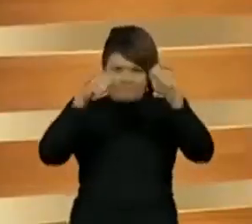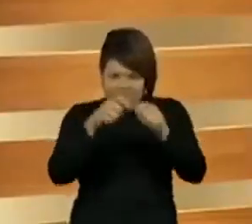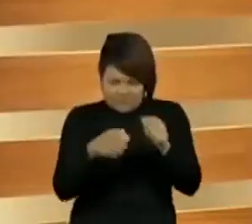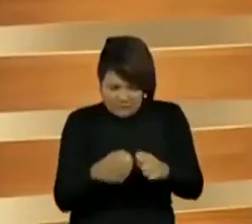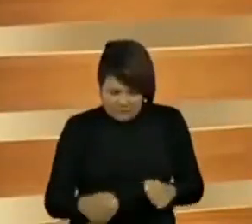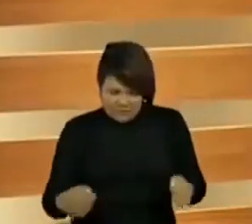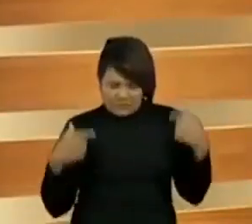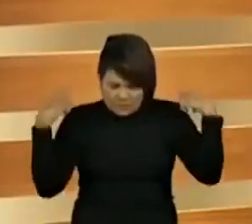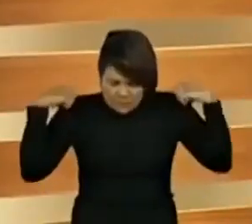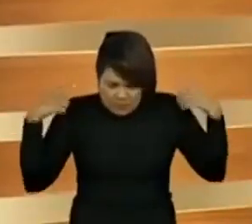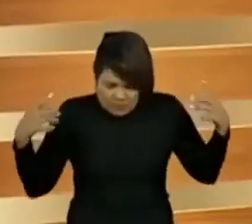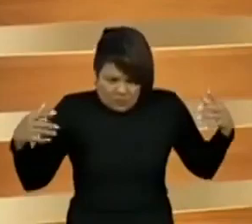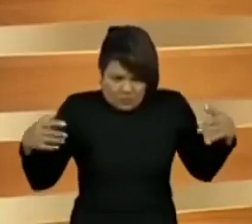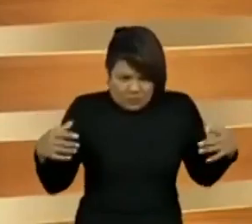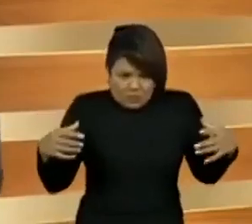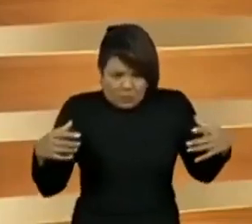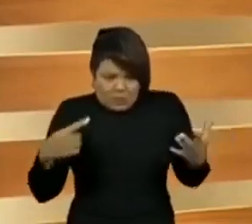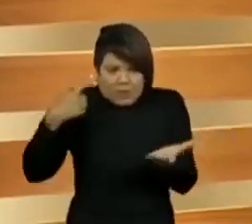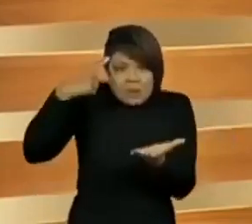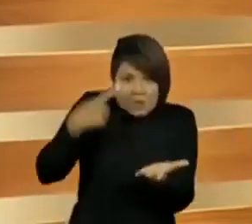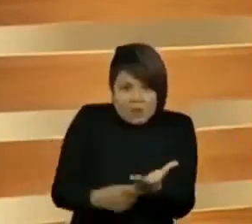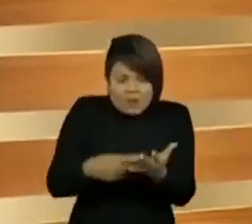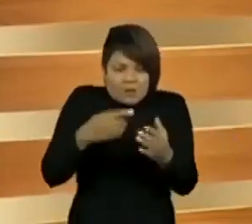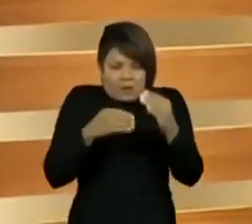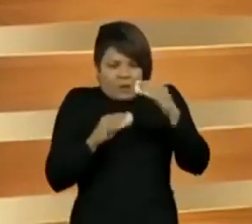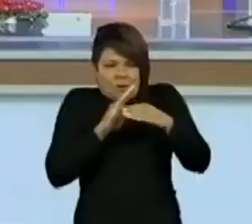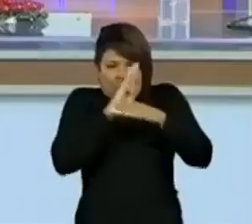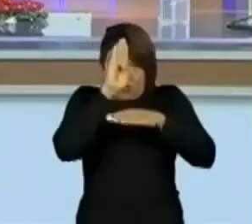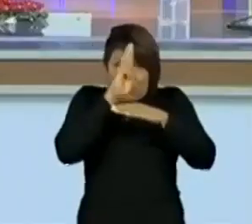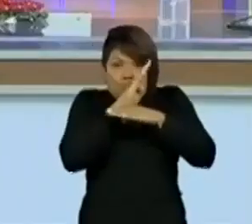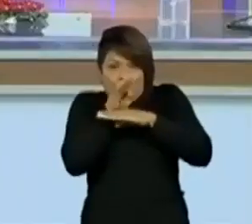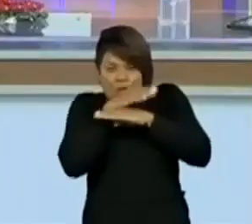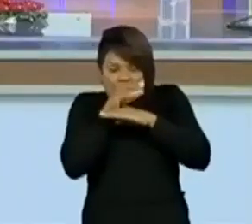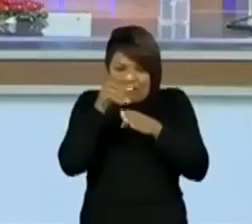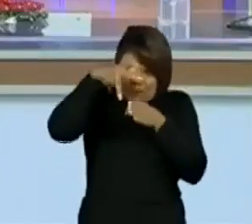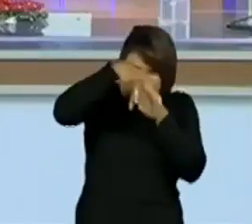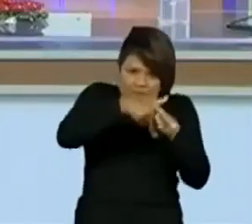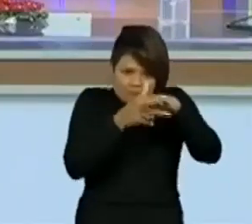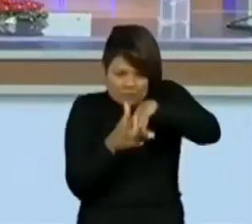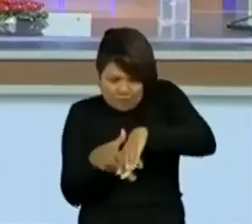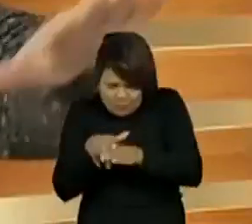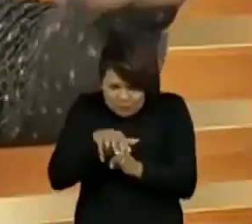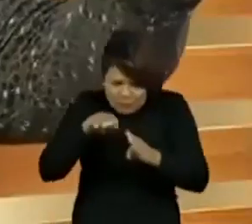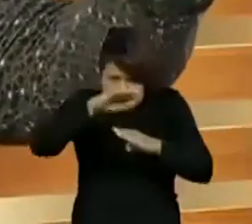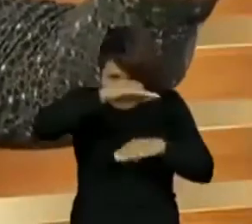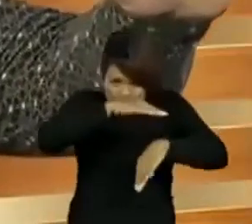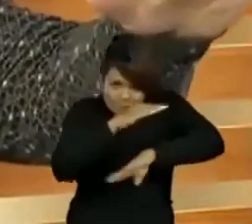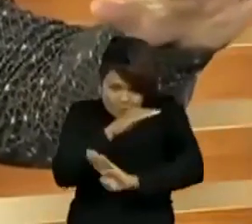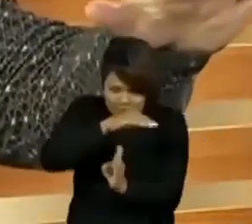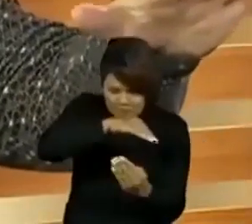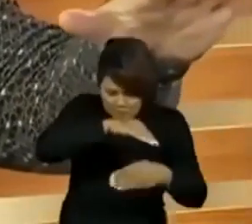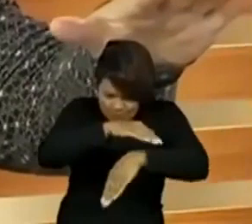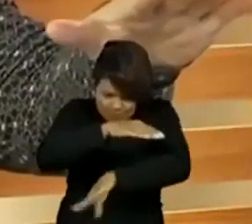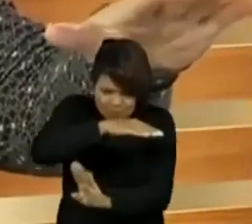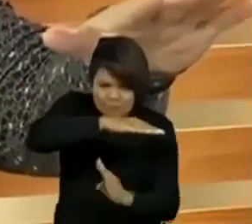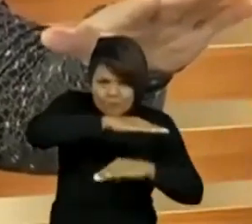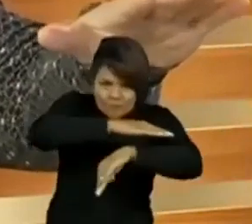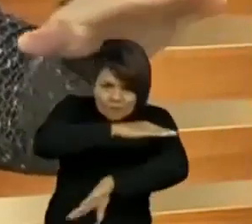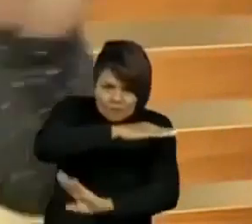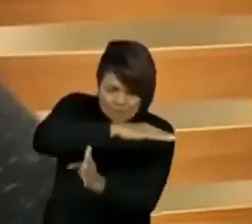golfinho e desceu novamente. Desceu, desceu, desceu, desceu às profundezas das